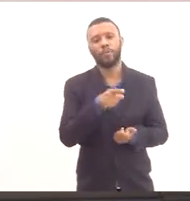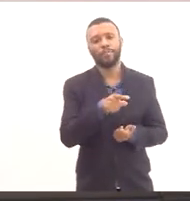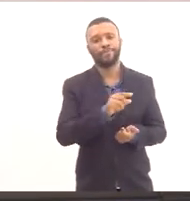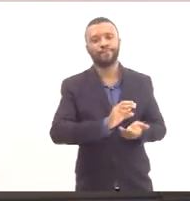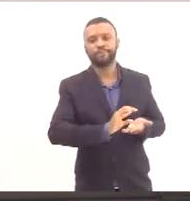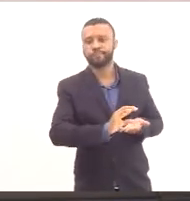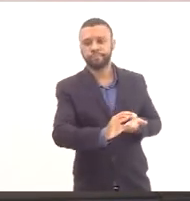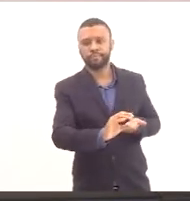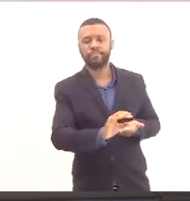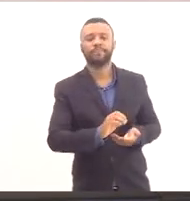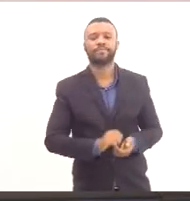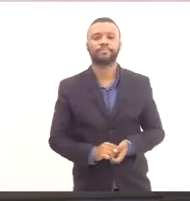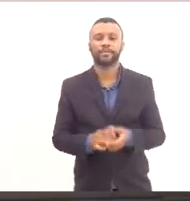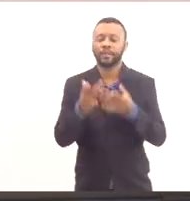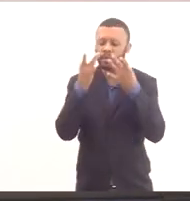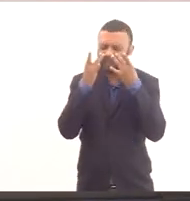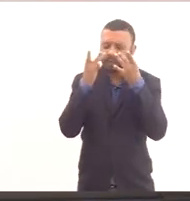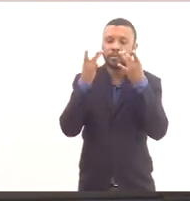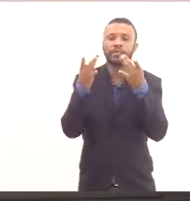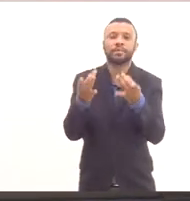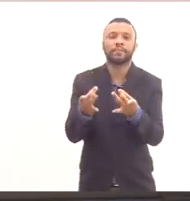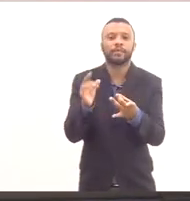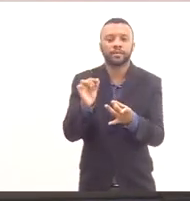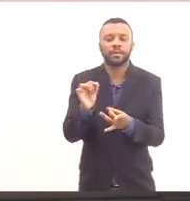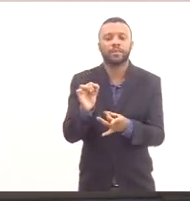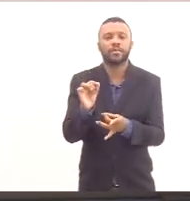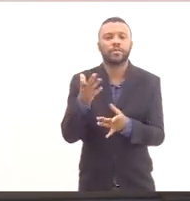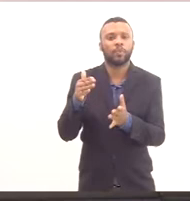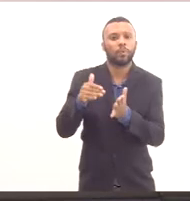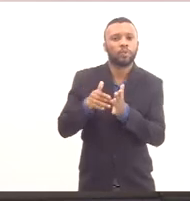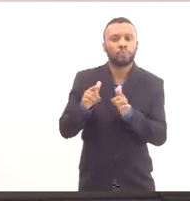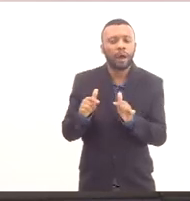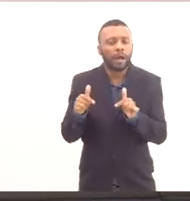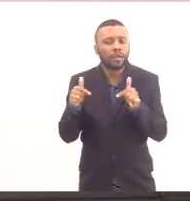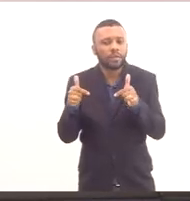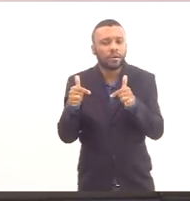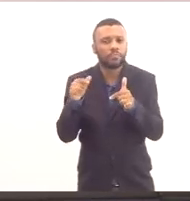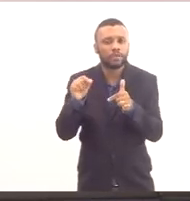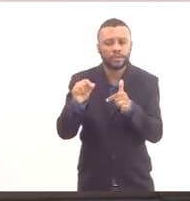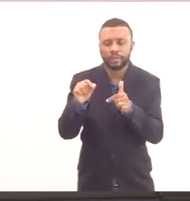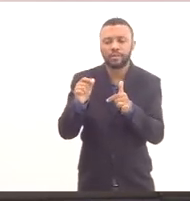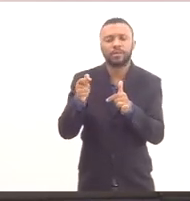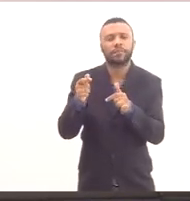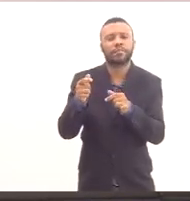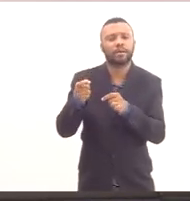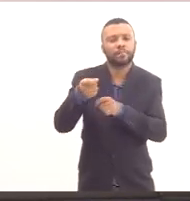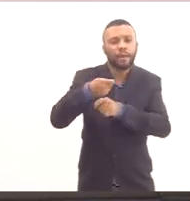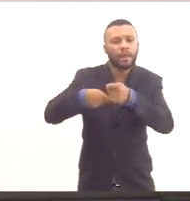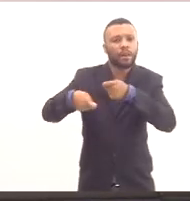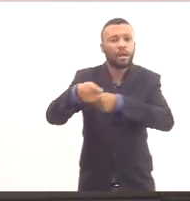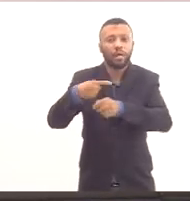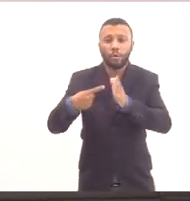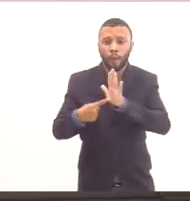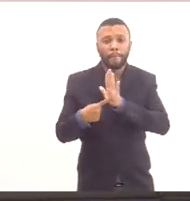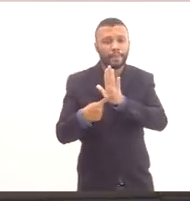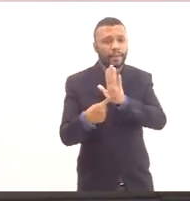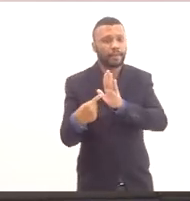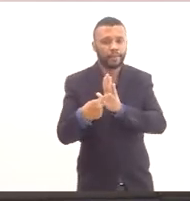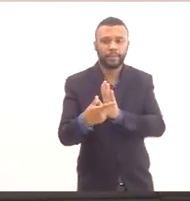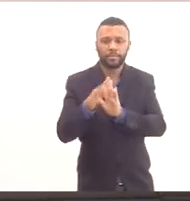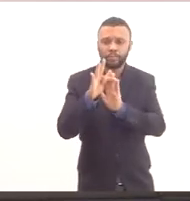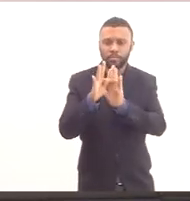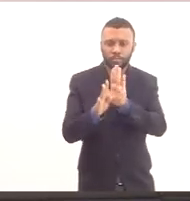chama atenção que o Último Movimento realizado pelo menos o apresentado aqui